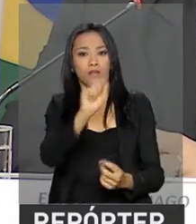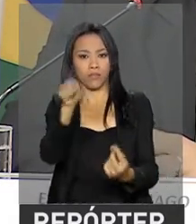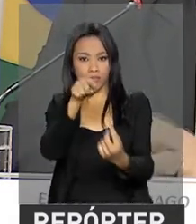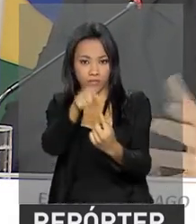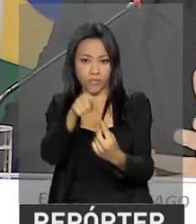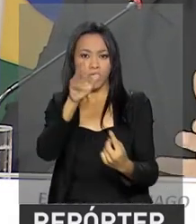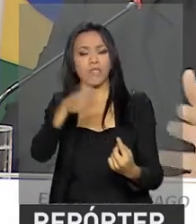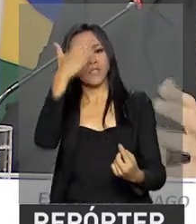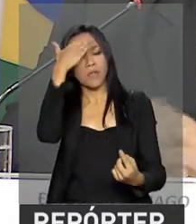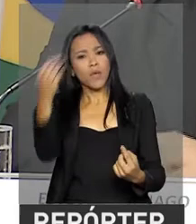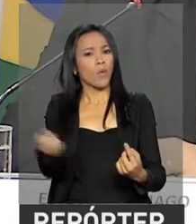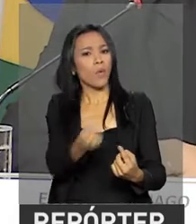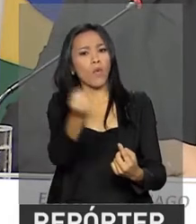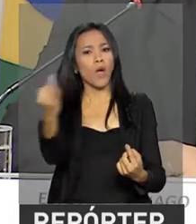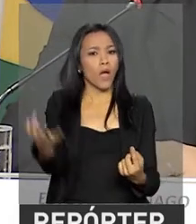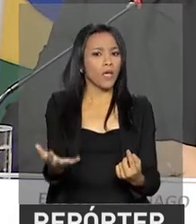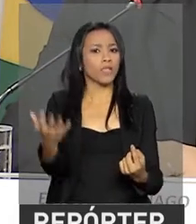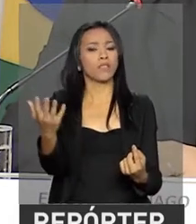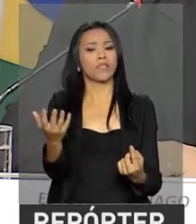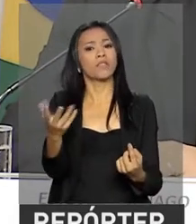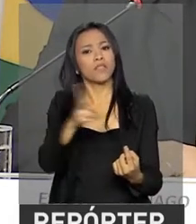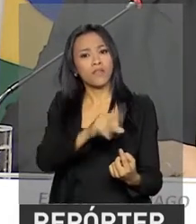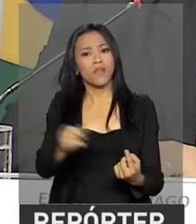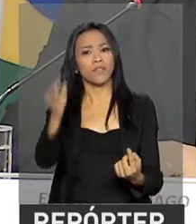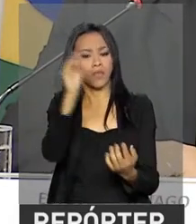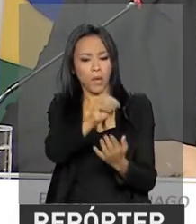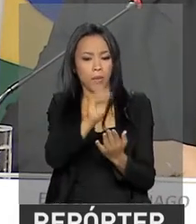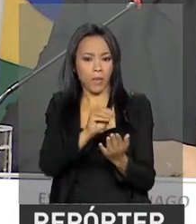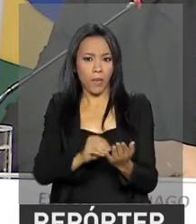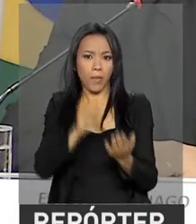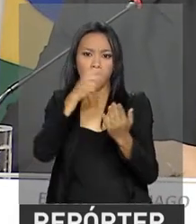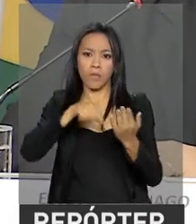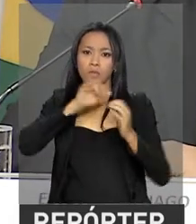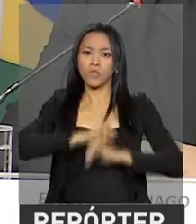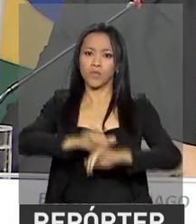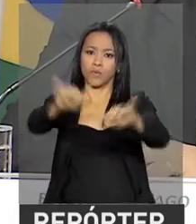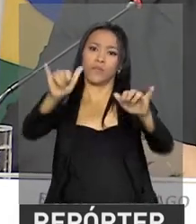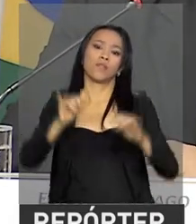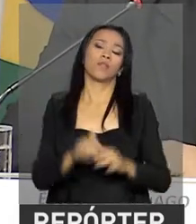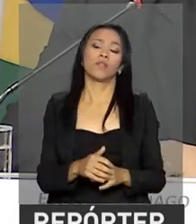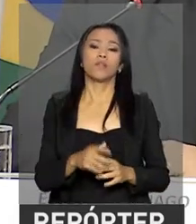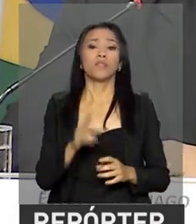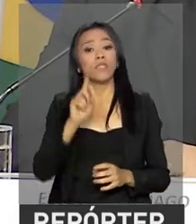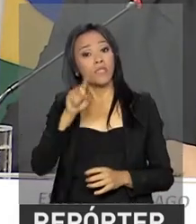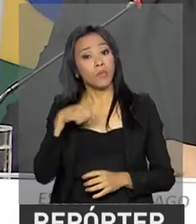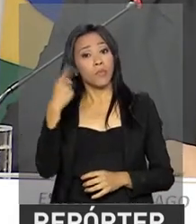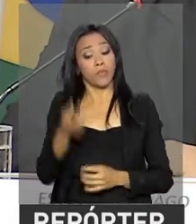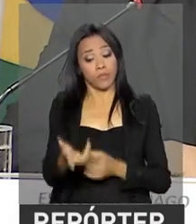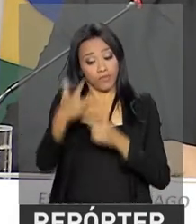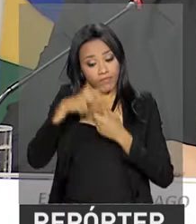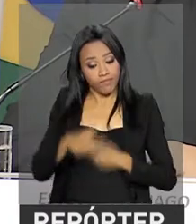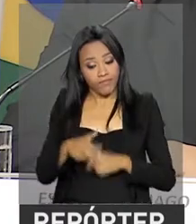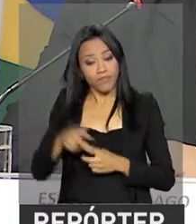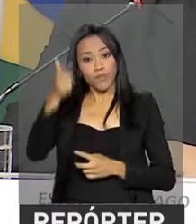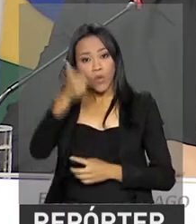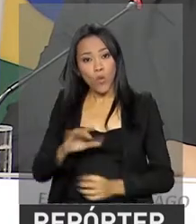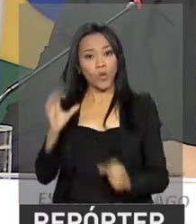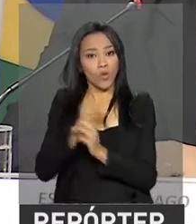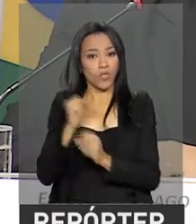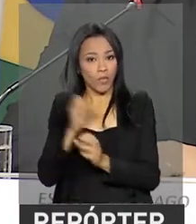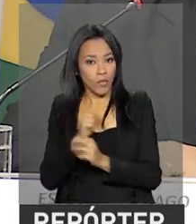quais medidas vão ser realmente publicados encaminhada ao congresso e aí se fará o tratamento encaminhar a mensagem